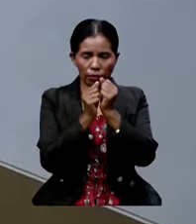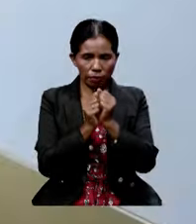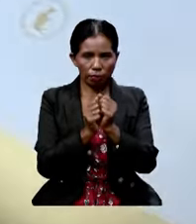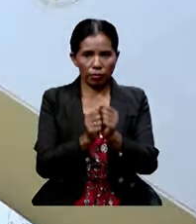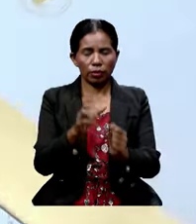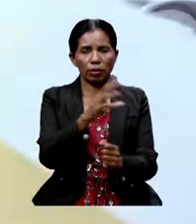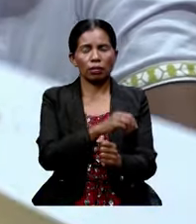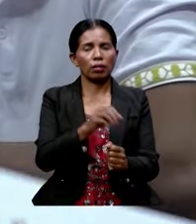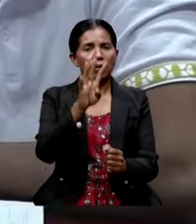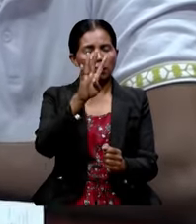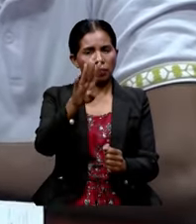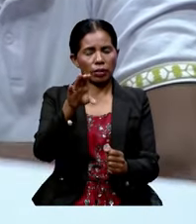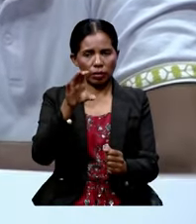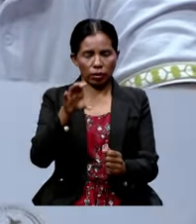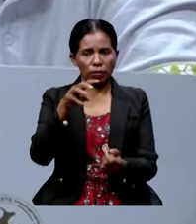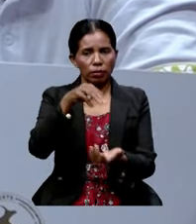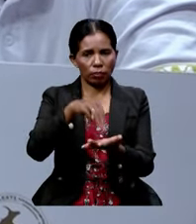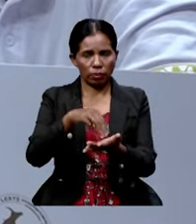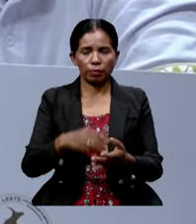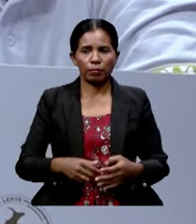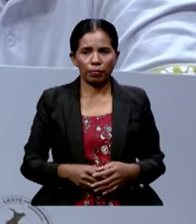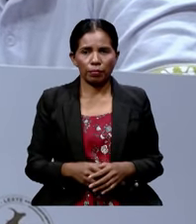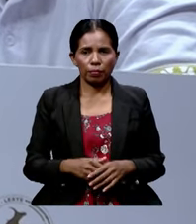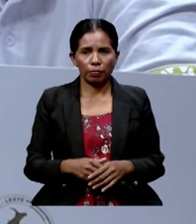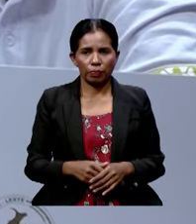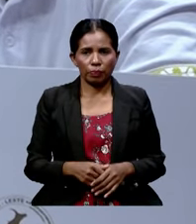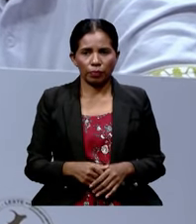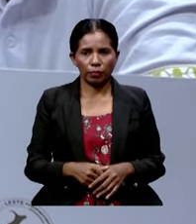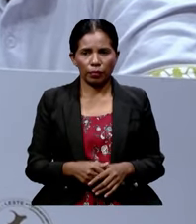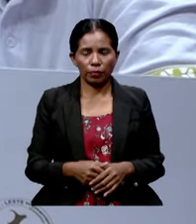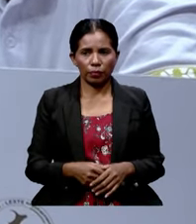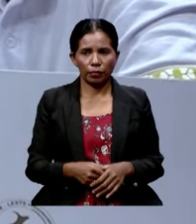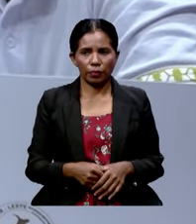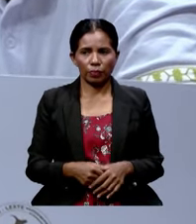tokon atus hat resin. Emerenciana Martins, Lamberto da Silva, GMN.